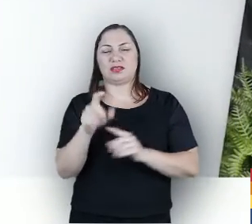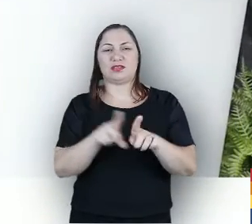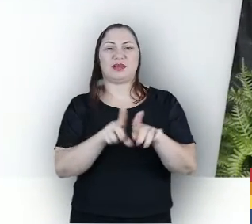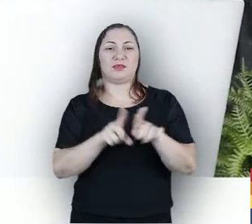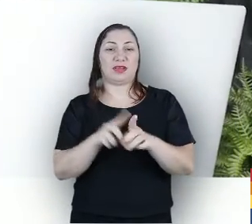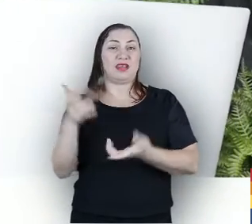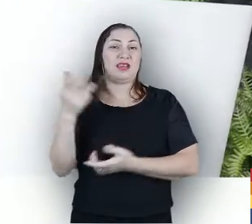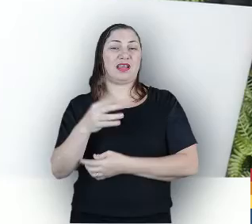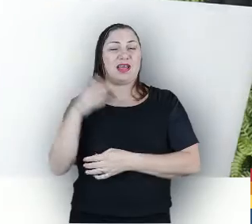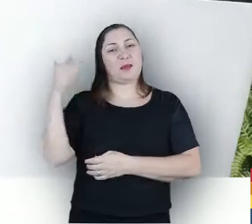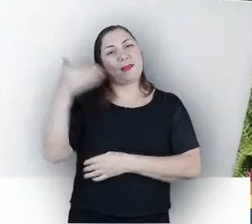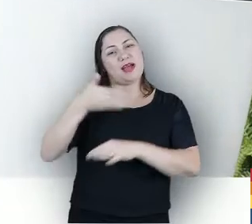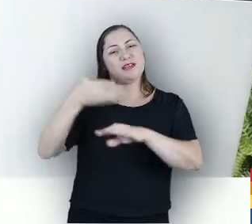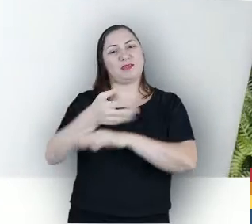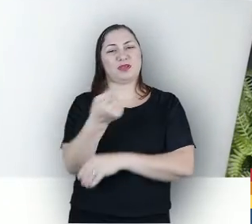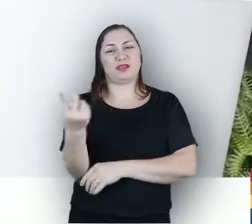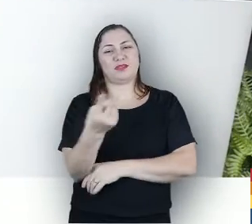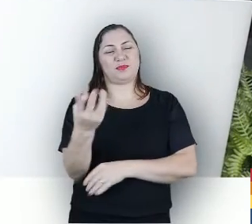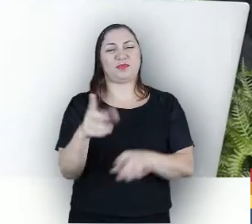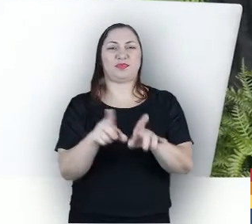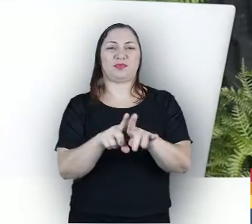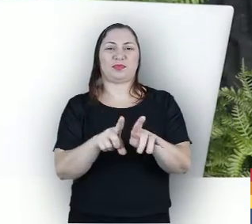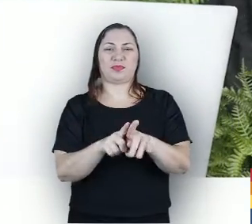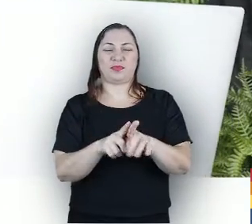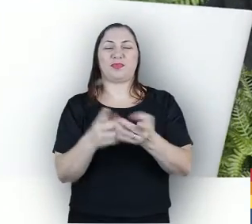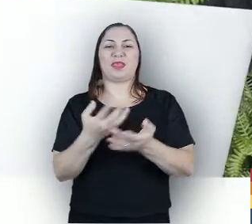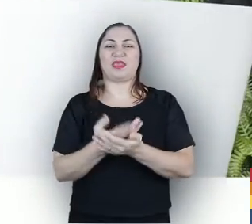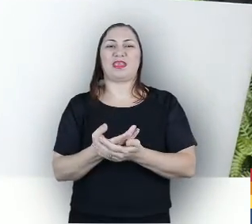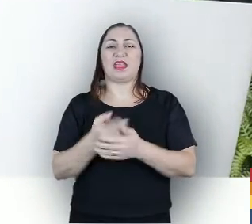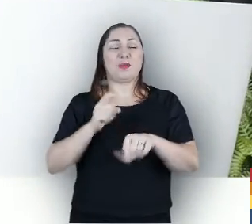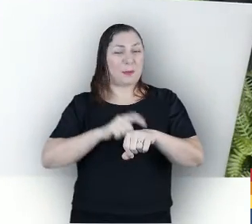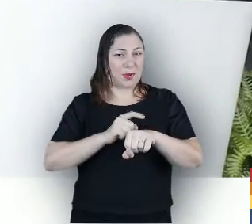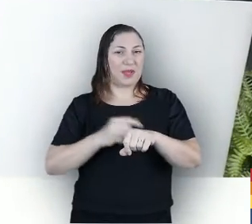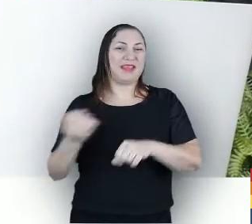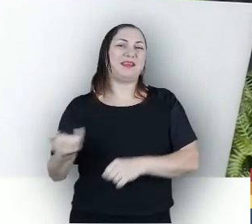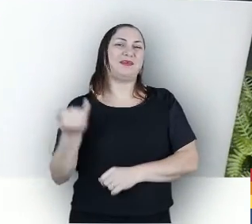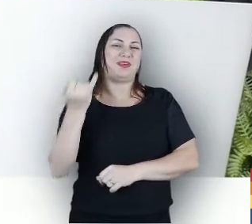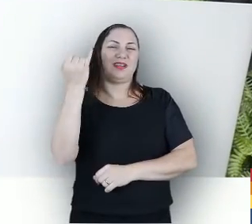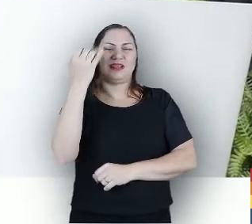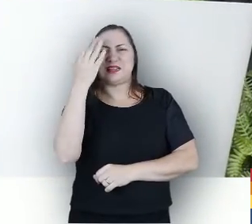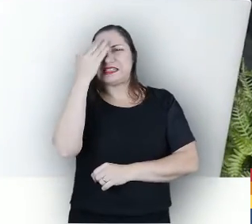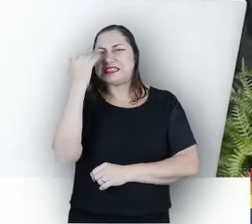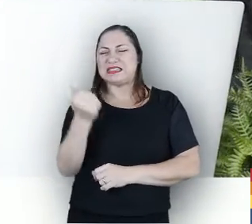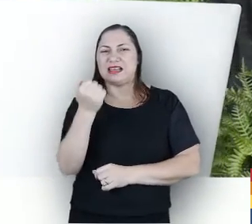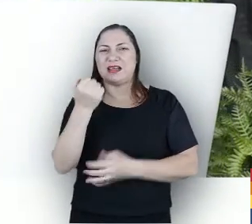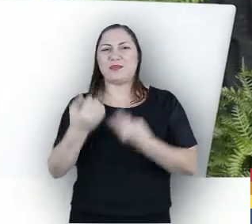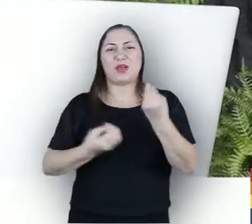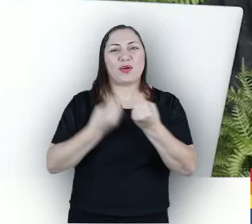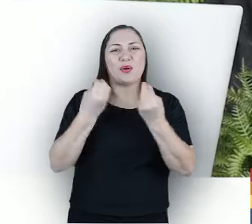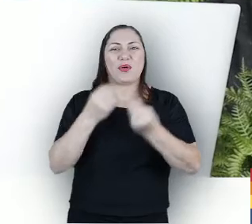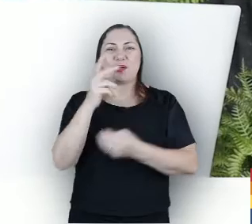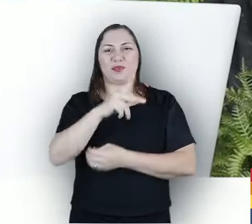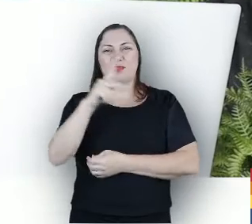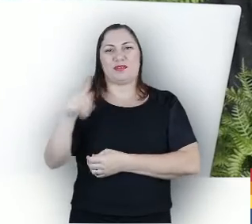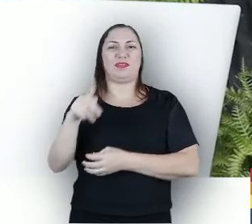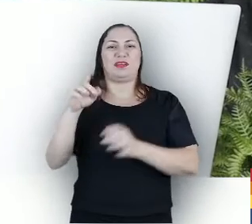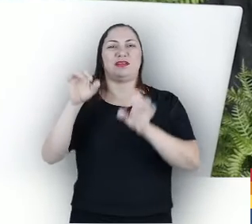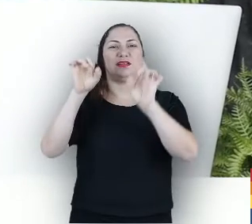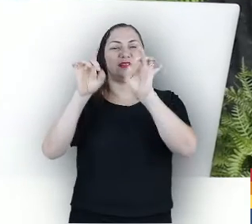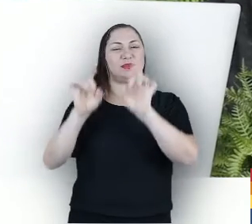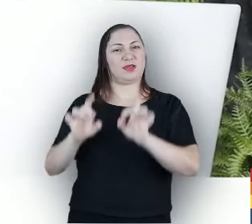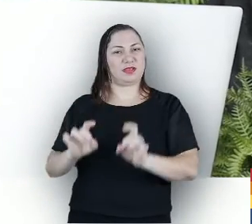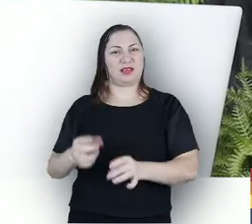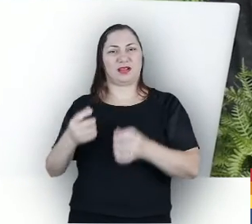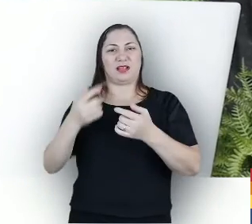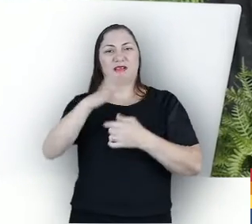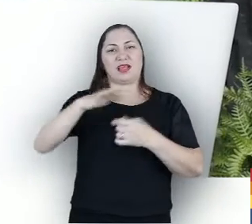suas tecnologias. As duas primeiras professoras da área de língua inglesa, a professora Cristiane e a professora Francisca, também deram contribuições